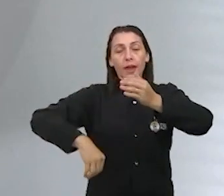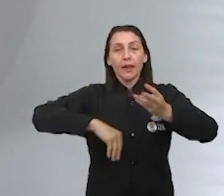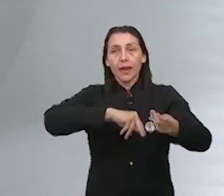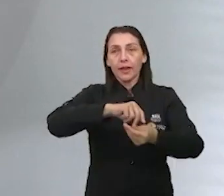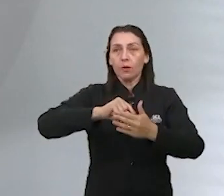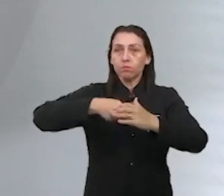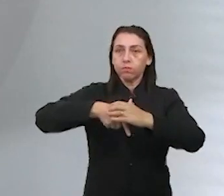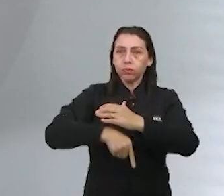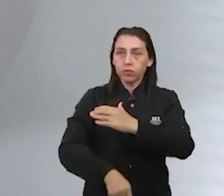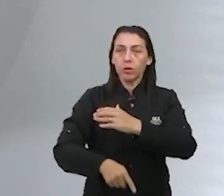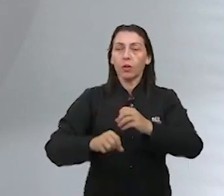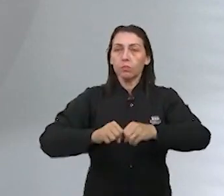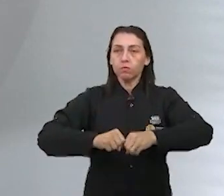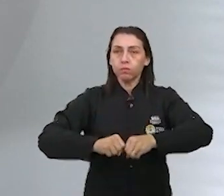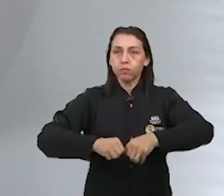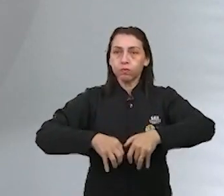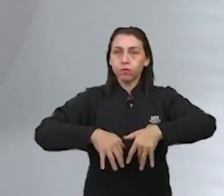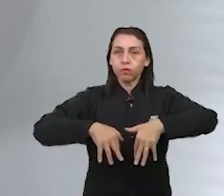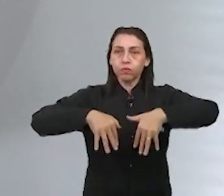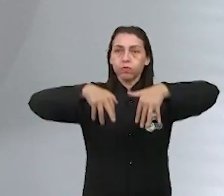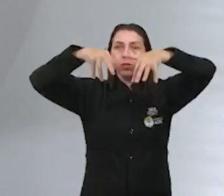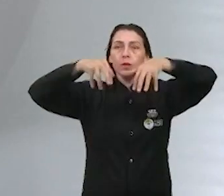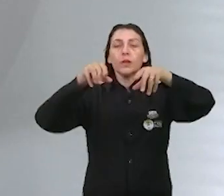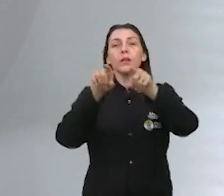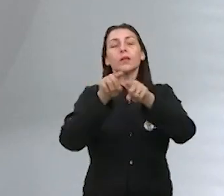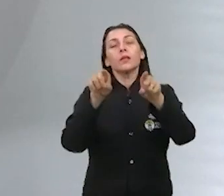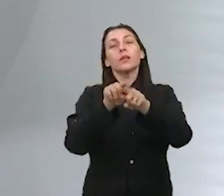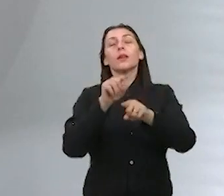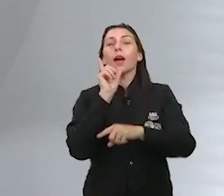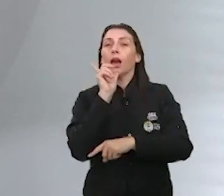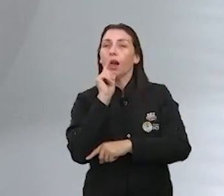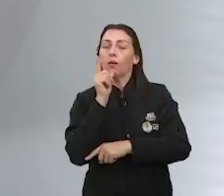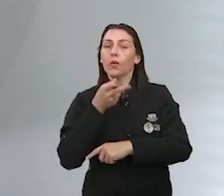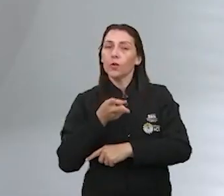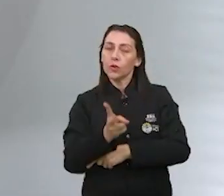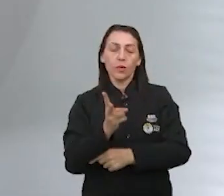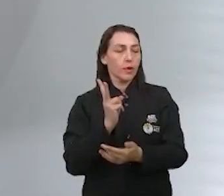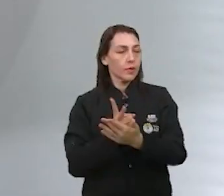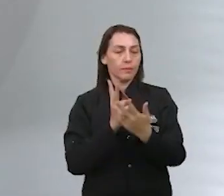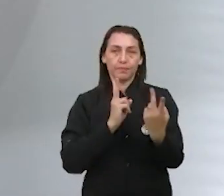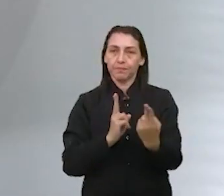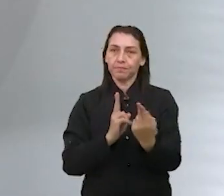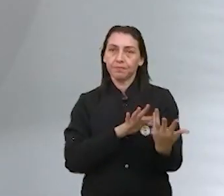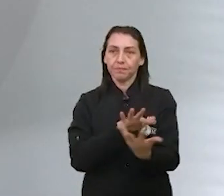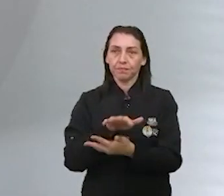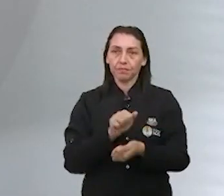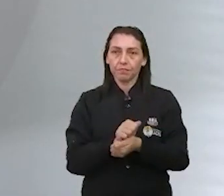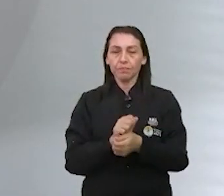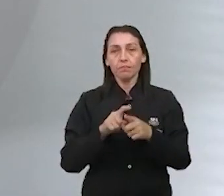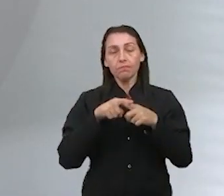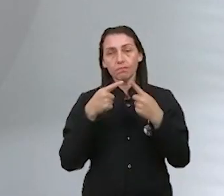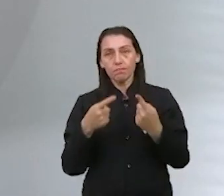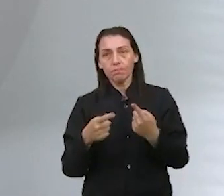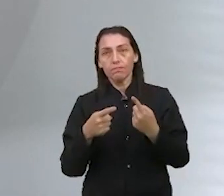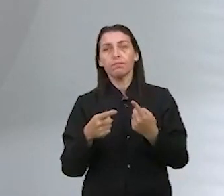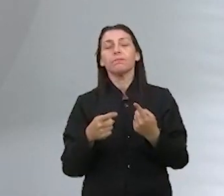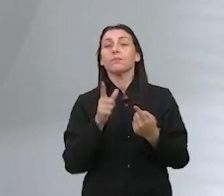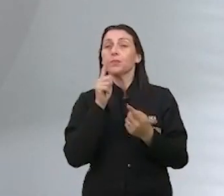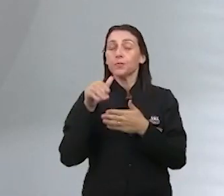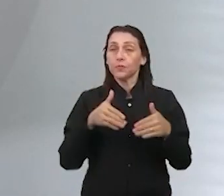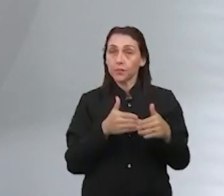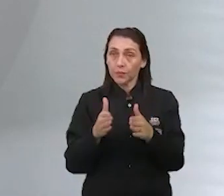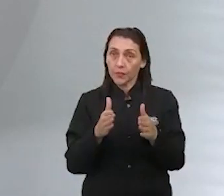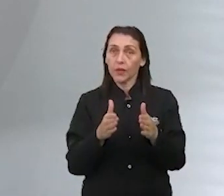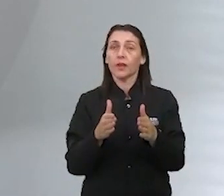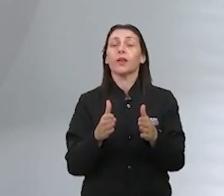entrar também porque vai evaporar com magma. Ou seja, a água continua sendo a mesma do planeta, Mas vários e vários rios e